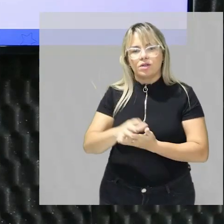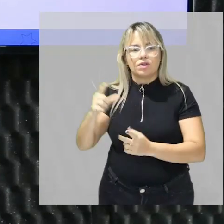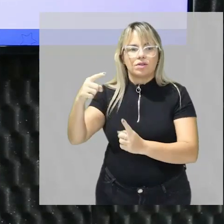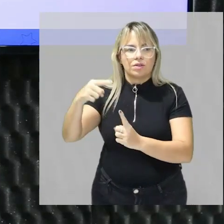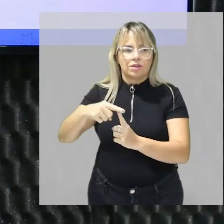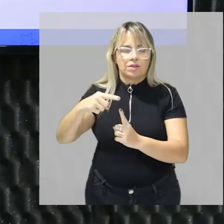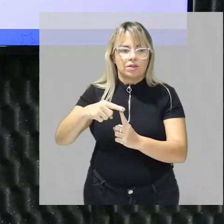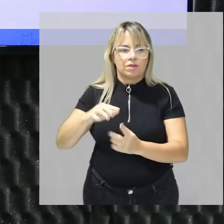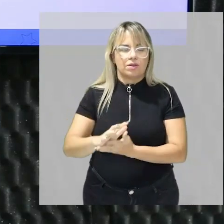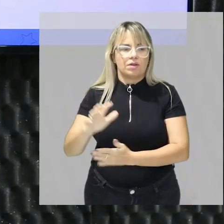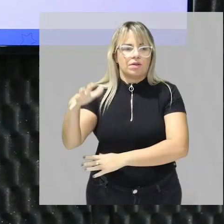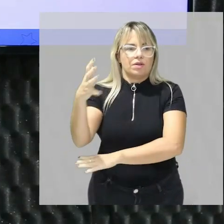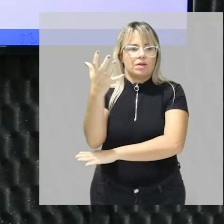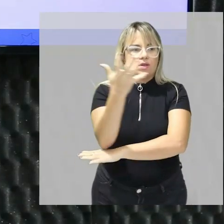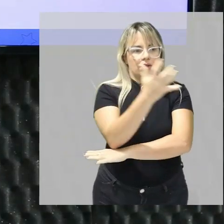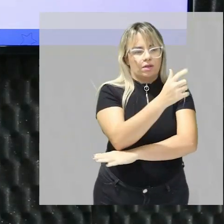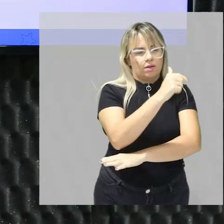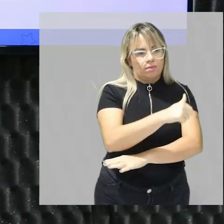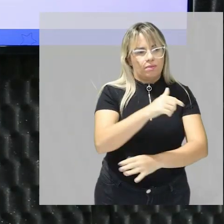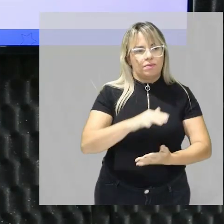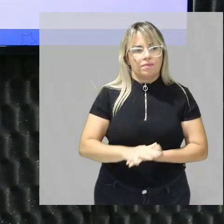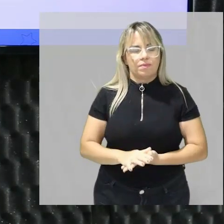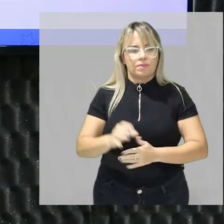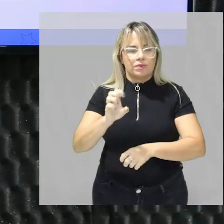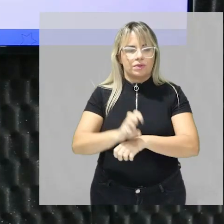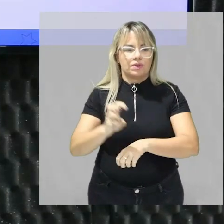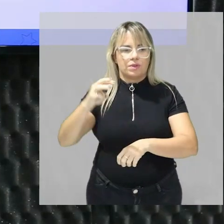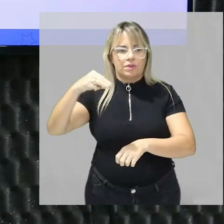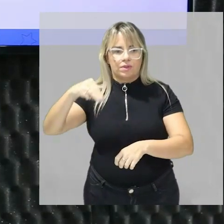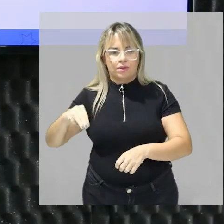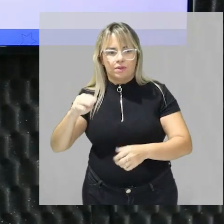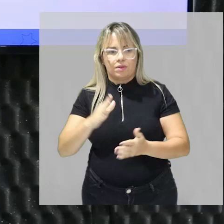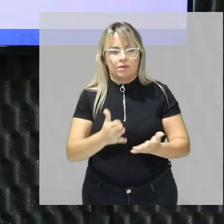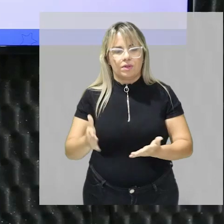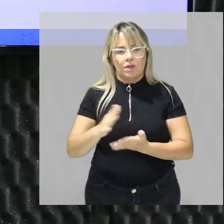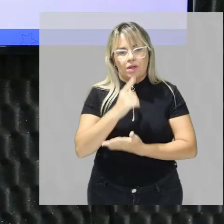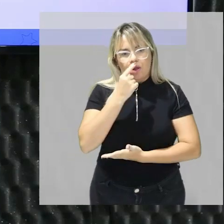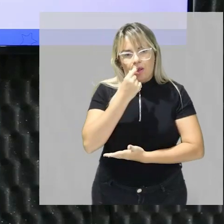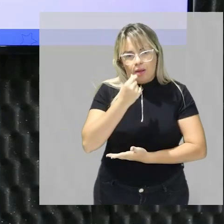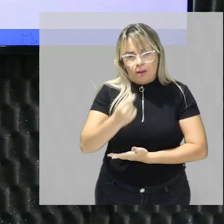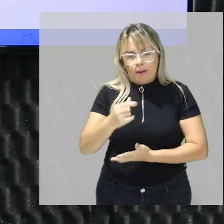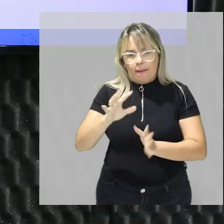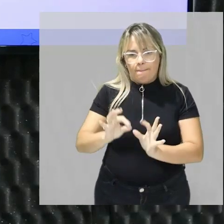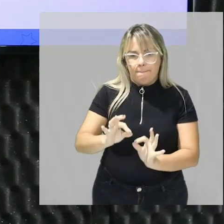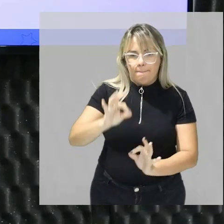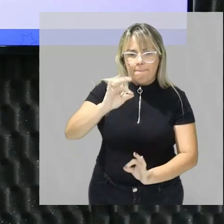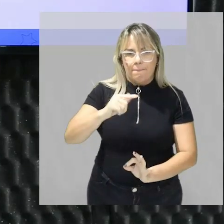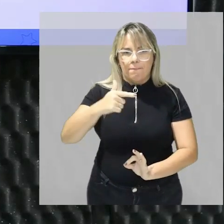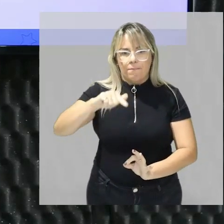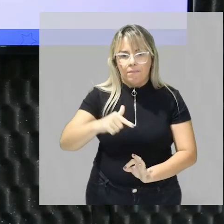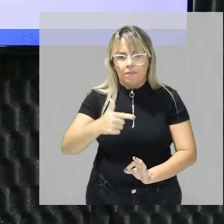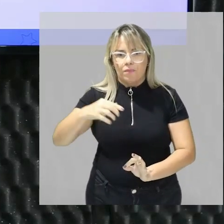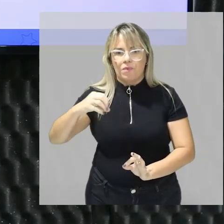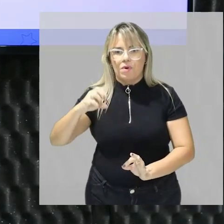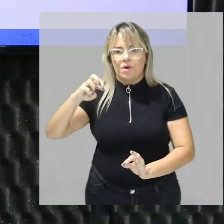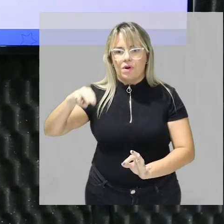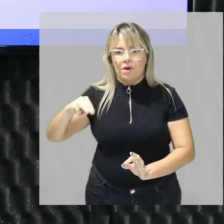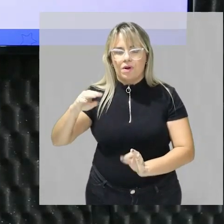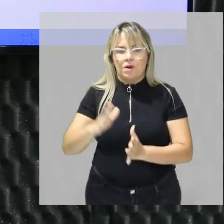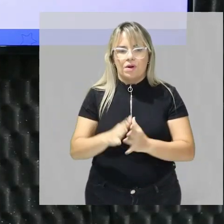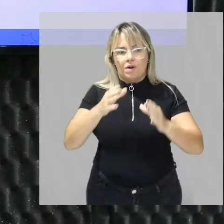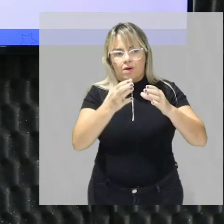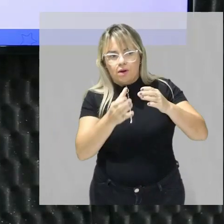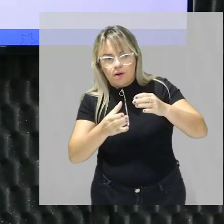maranhense. O tamanduá-bandeira mede cerca de 2,20 metros, tem uma cauda grande